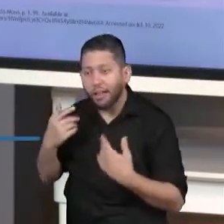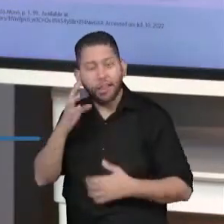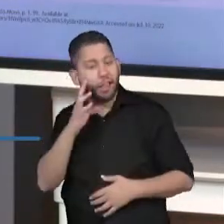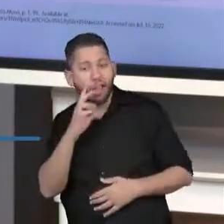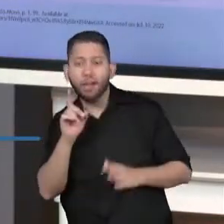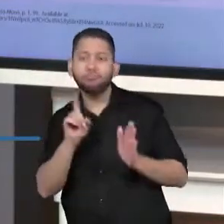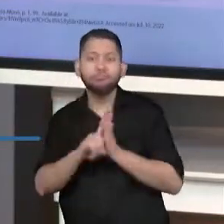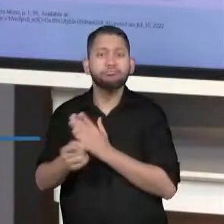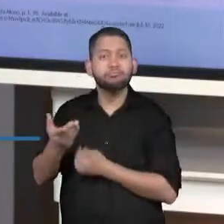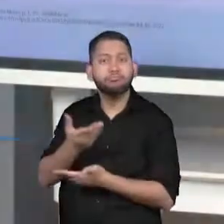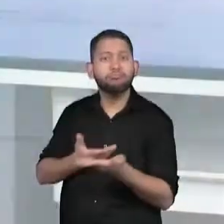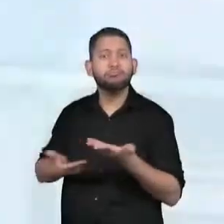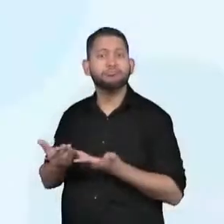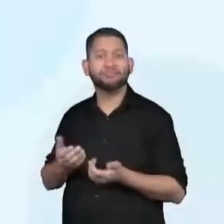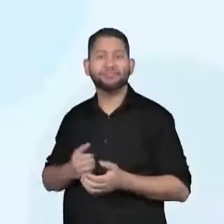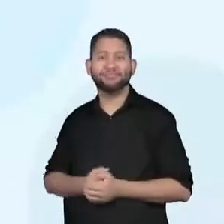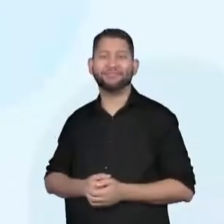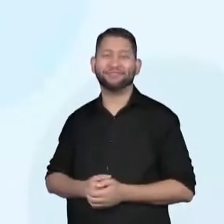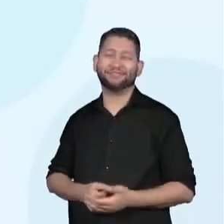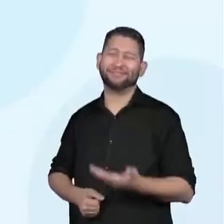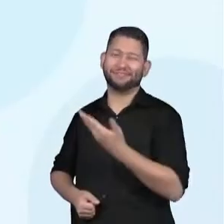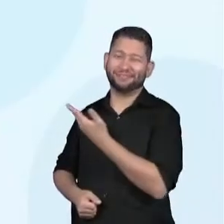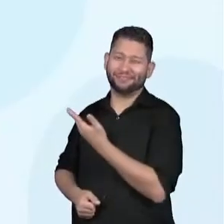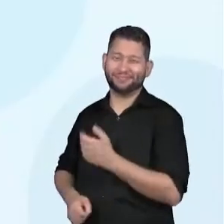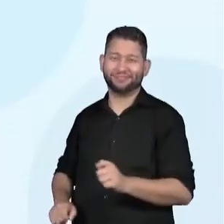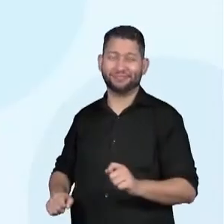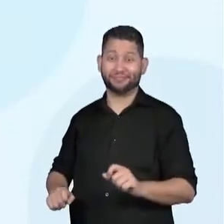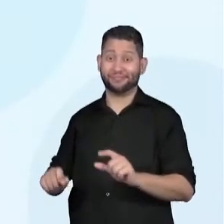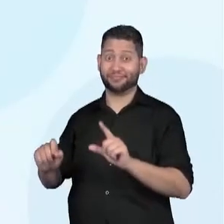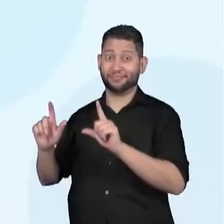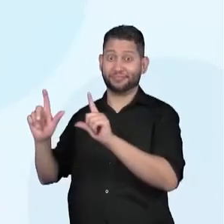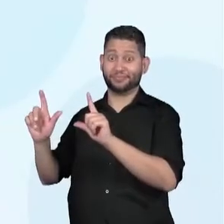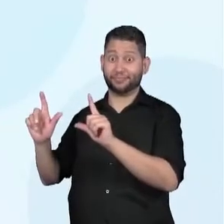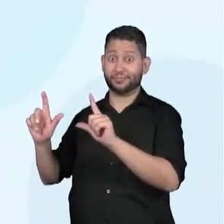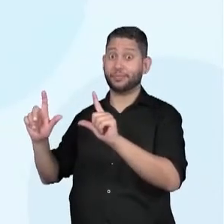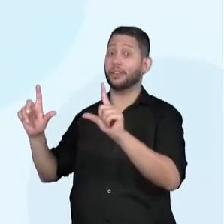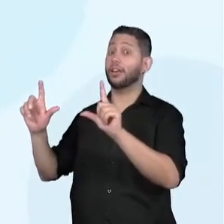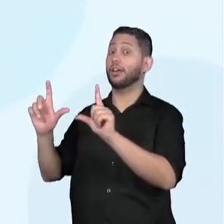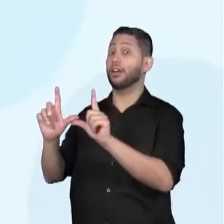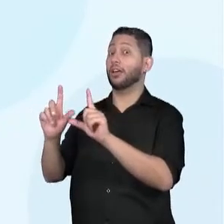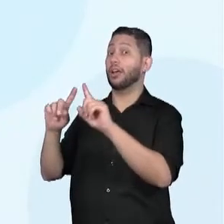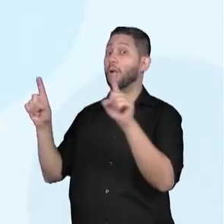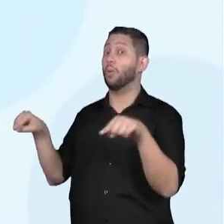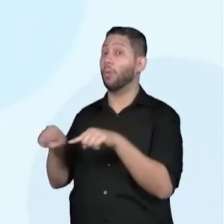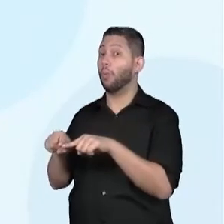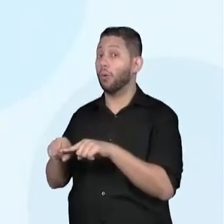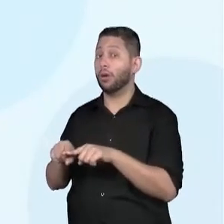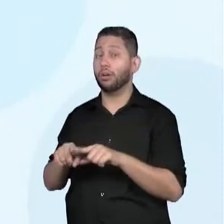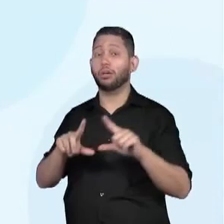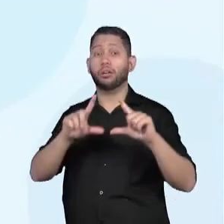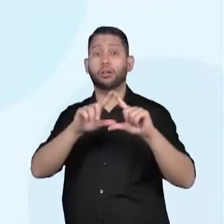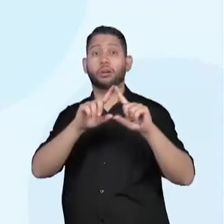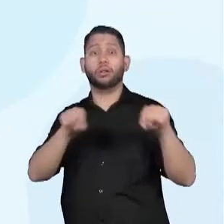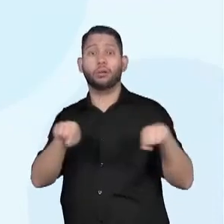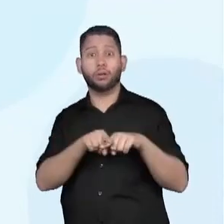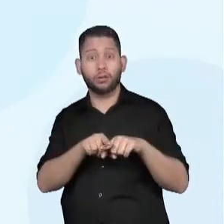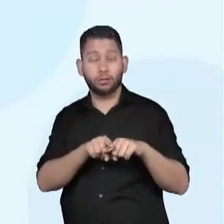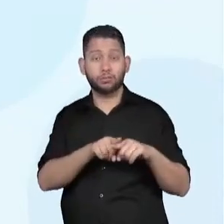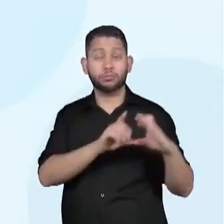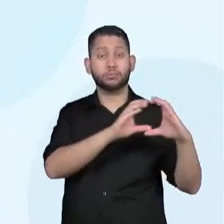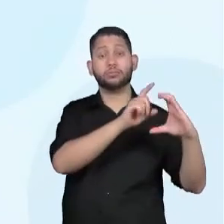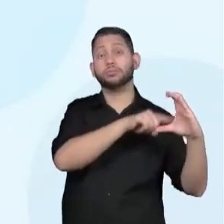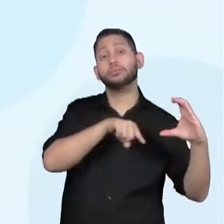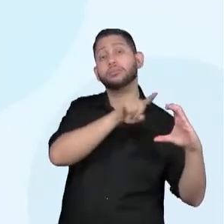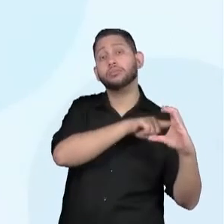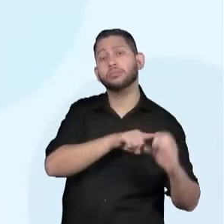Hein? Então, aqui a gente tem aquelas 3 imagens e eu perguntei para você, sabe? Responde aí, ó, a Nina está